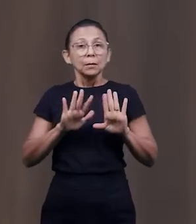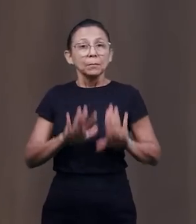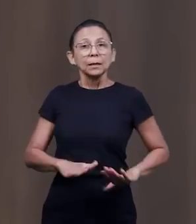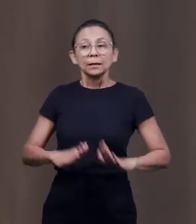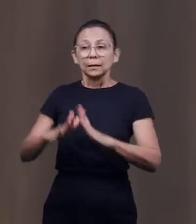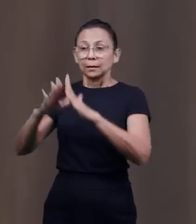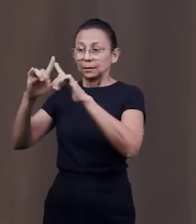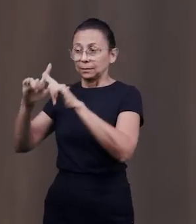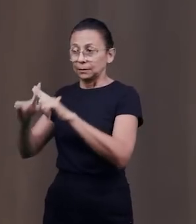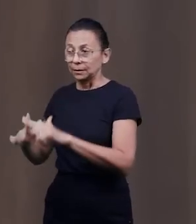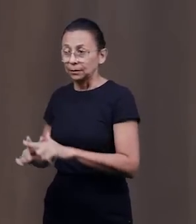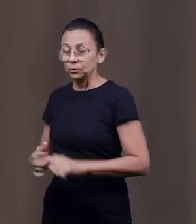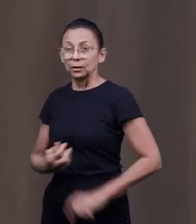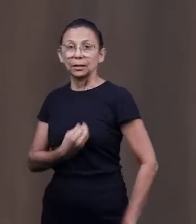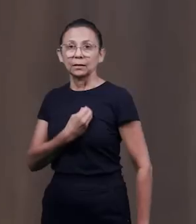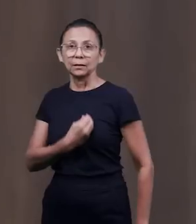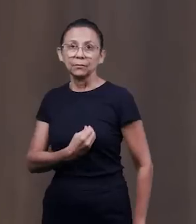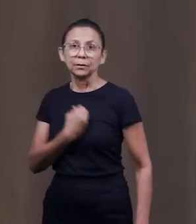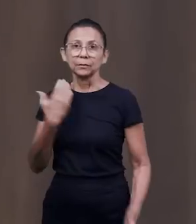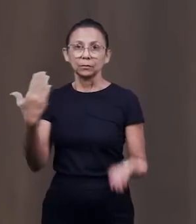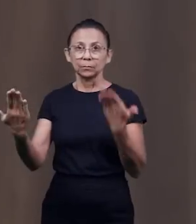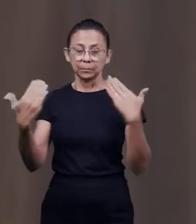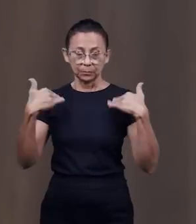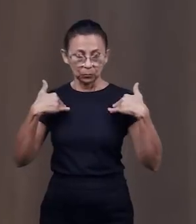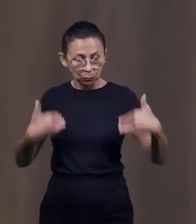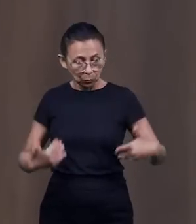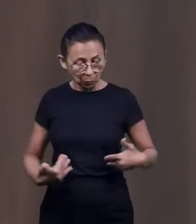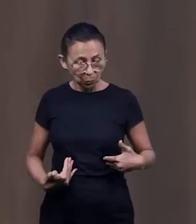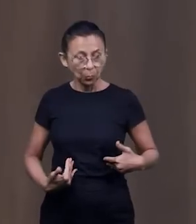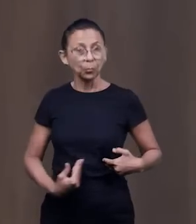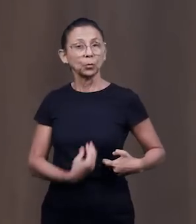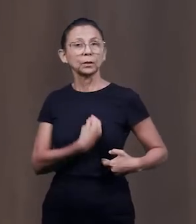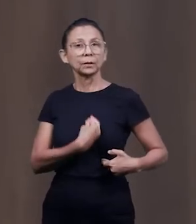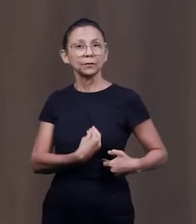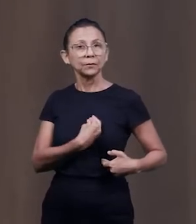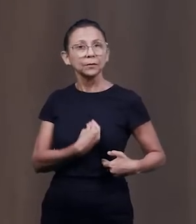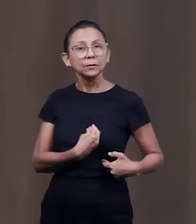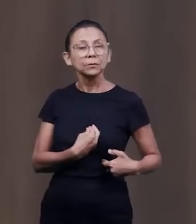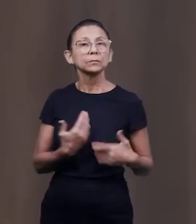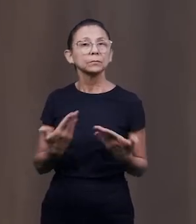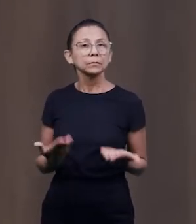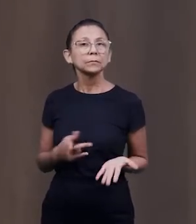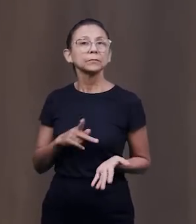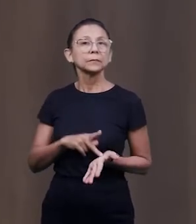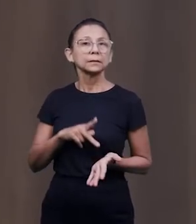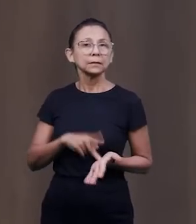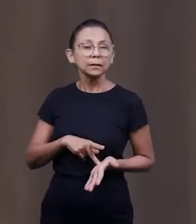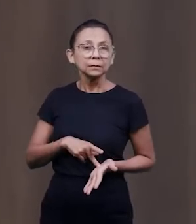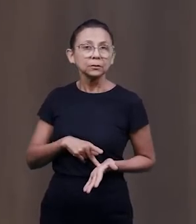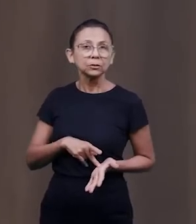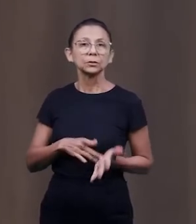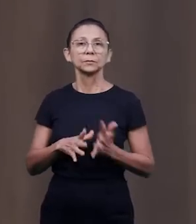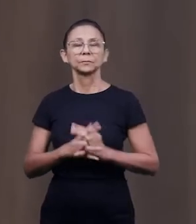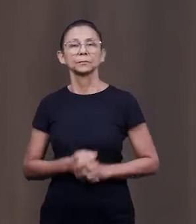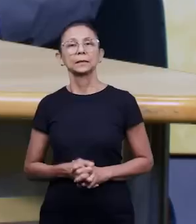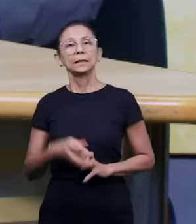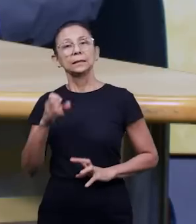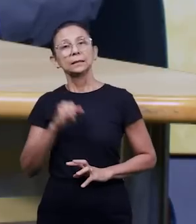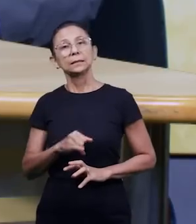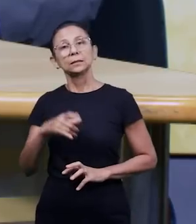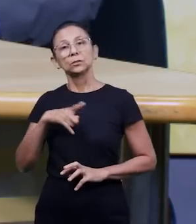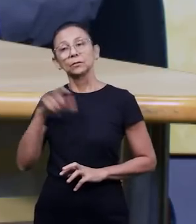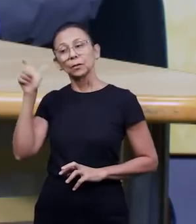tentar impor uma realidade qualquer, ou institucional. O objetivo é a